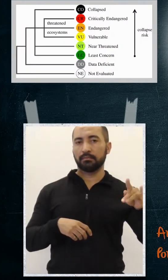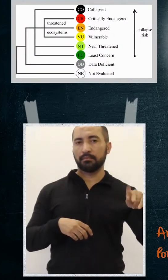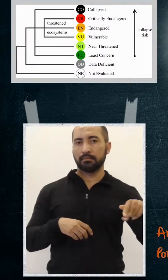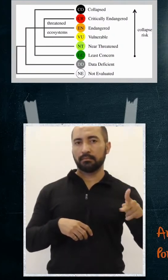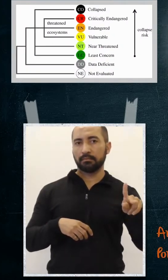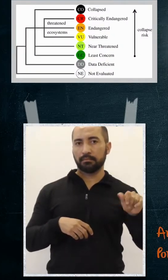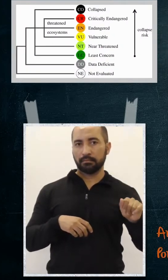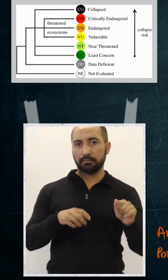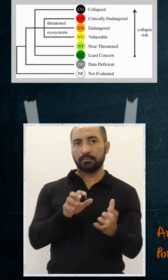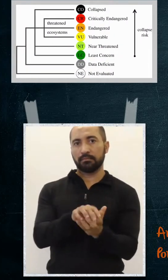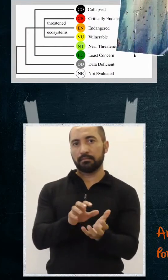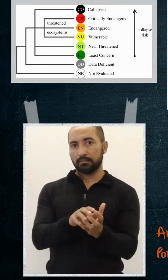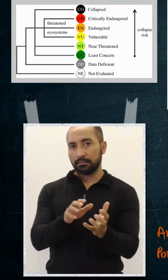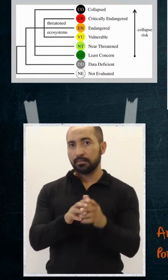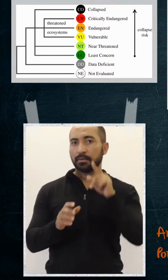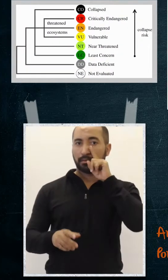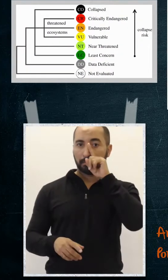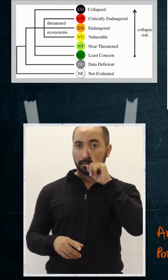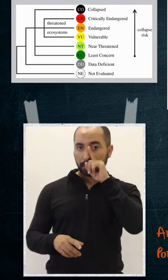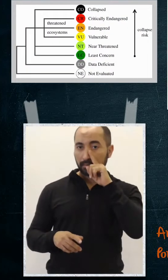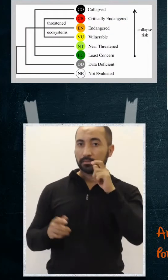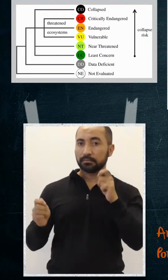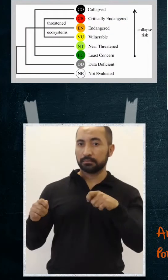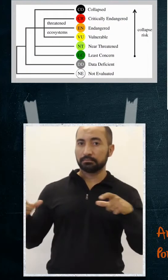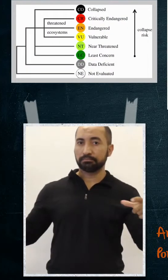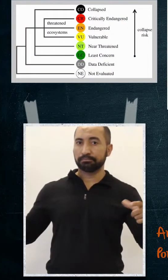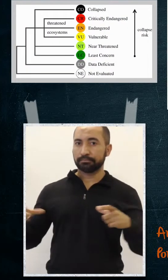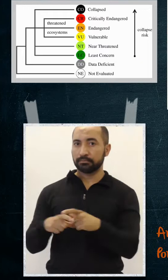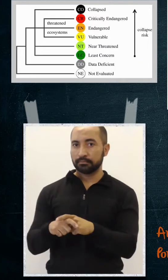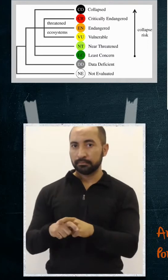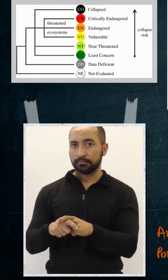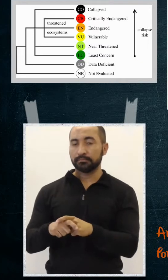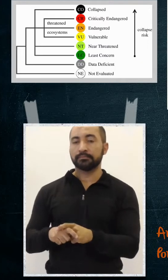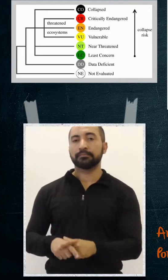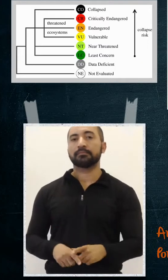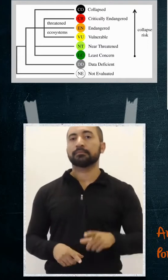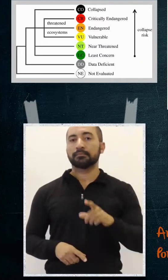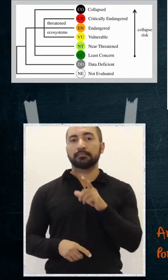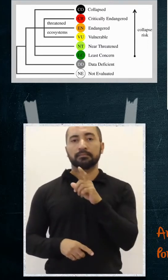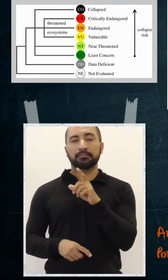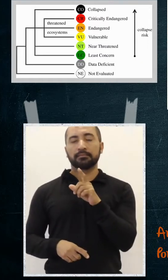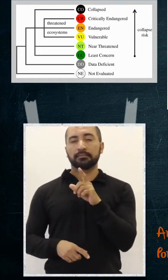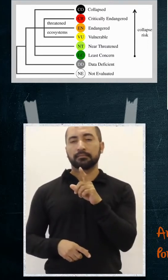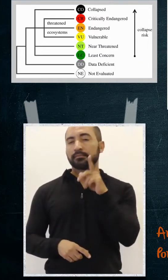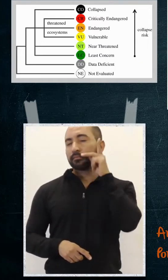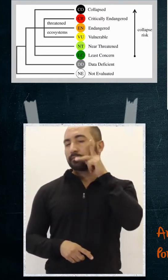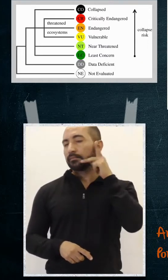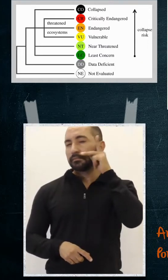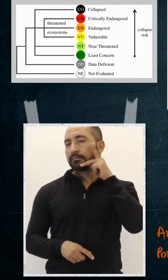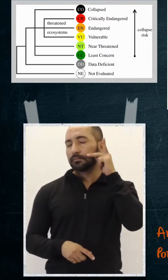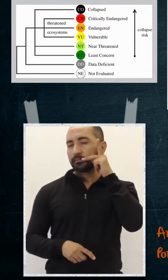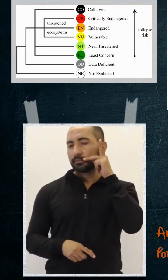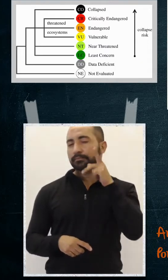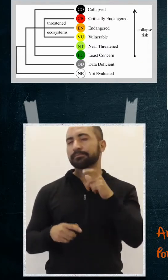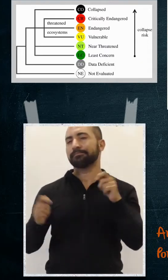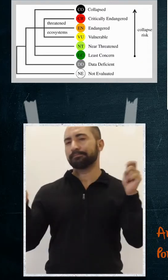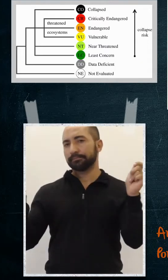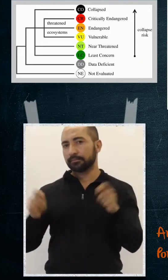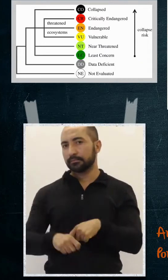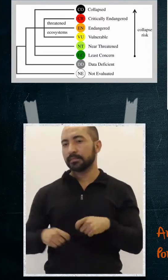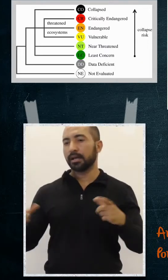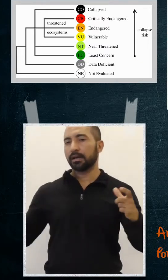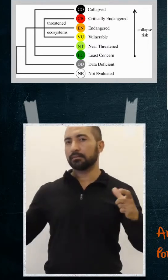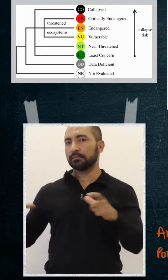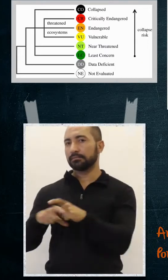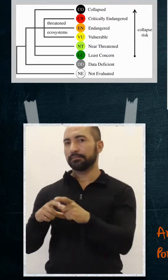porém, provavelmente extinto. Nos recifes do Parque Estadual Marinho de Areia Vermelha, na Paraíba, provavelmente a espécie esteja extinta, ou apresenta